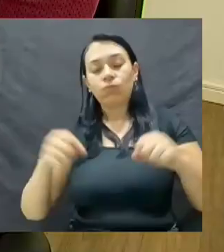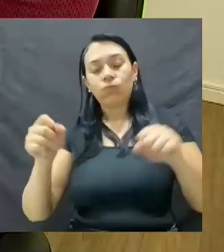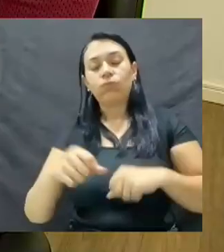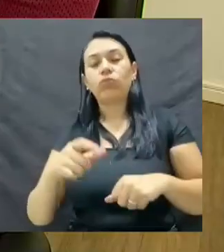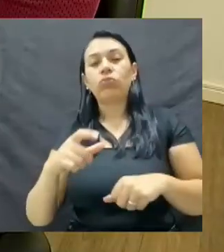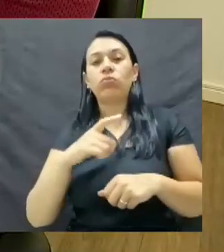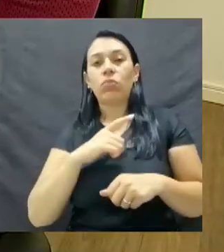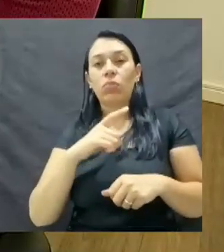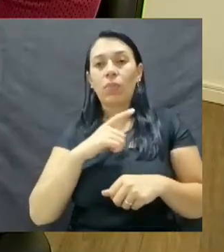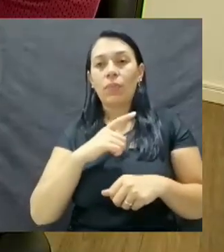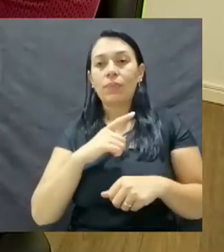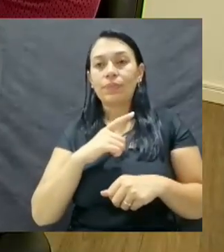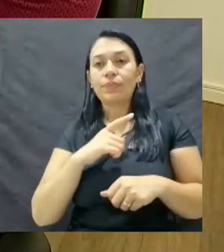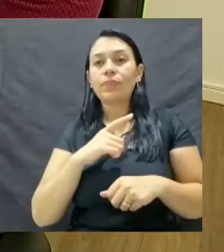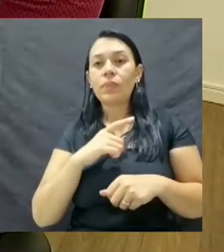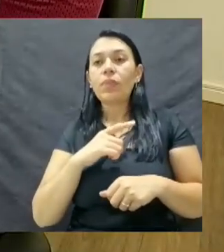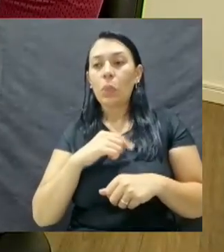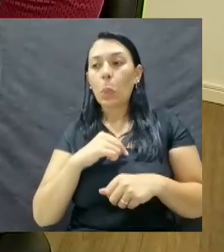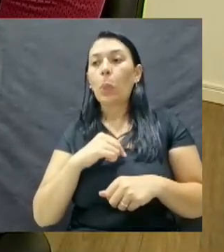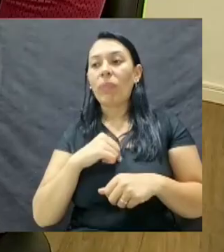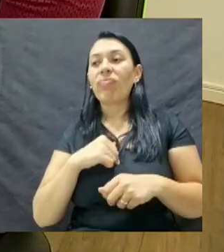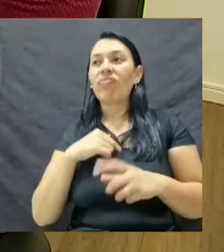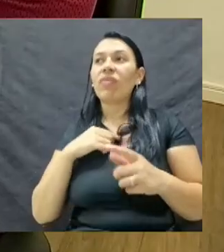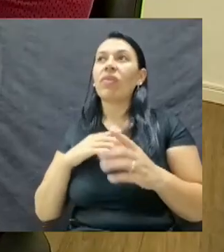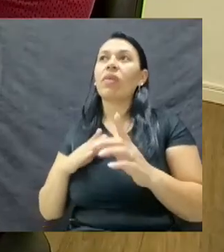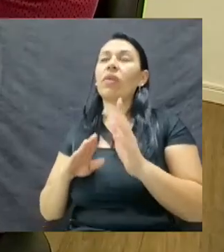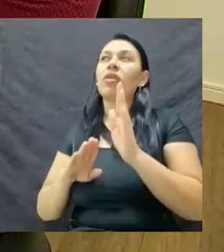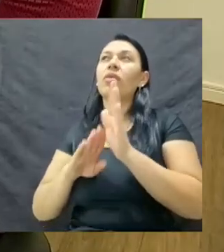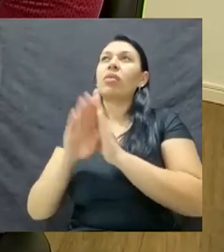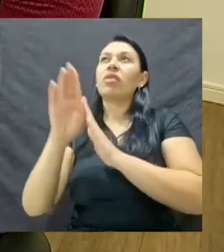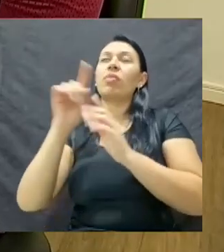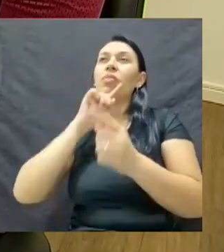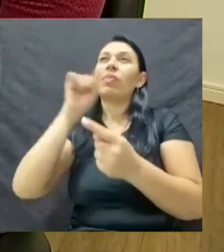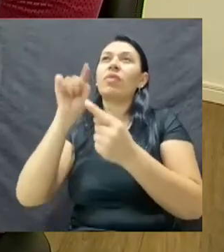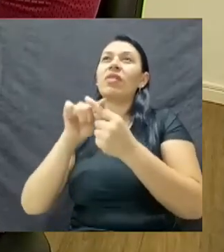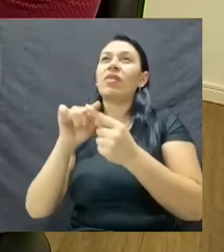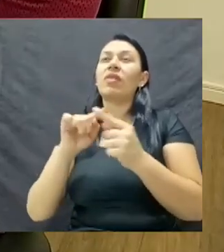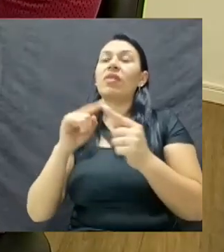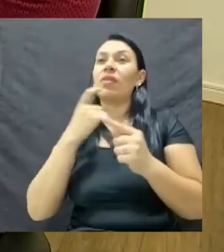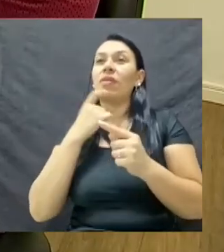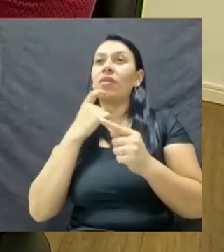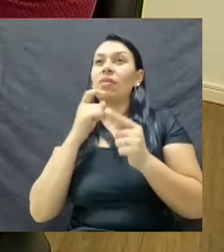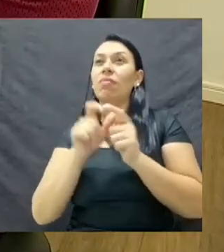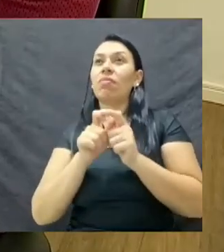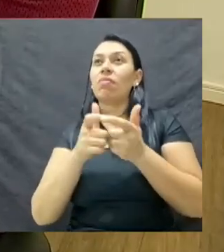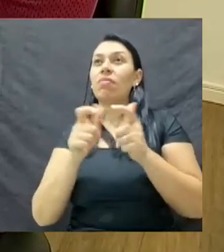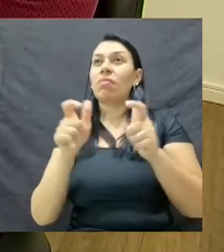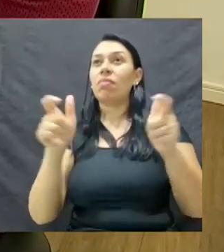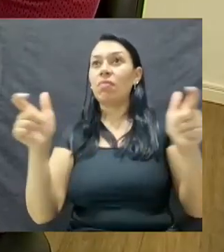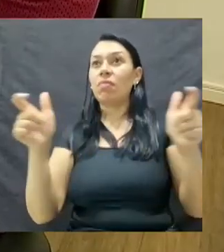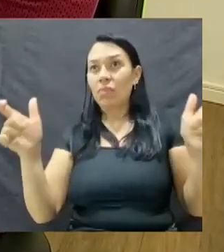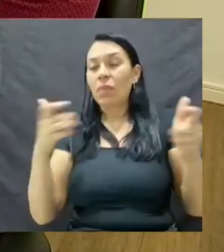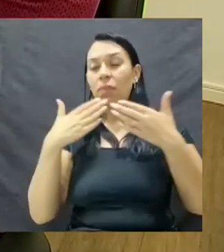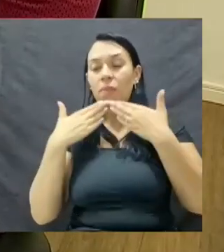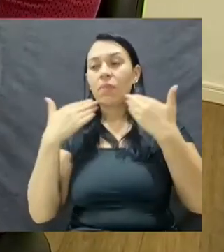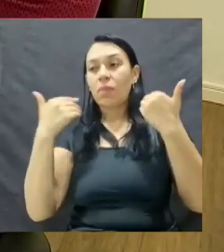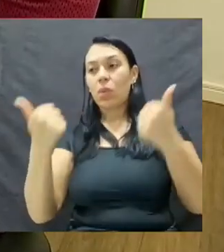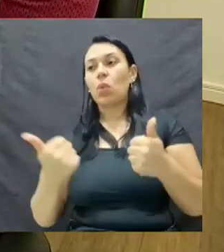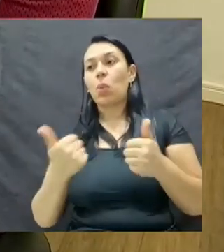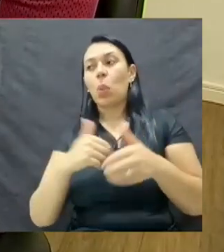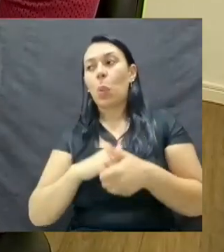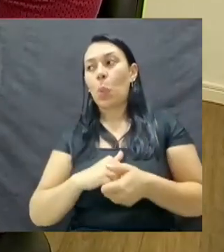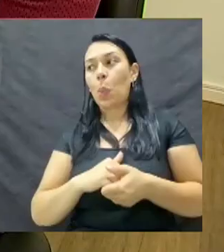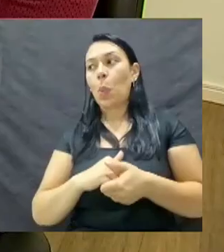vem atingindo, sabe, seu objetivo. Campinas vem crescendo, seus índices vem melhorando, sabe, tudo. E o